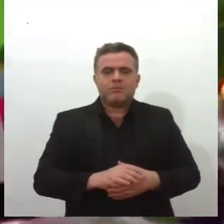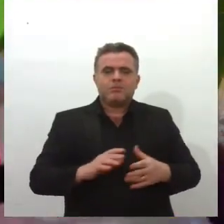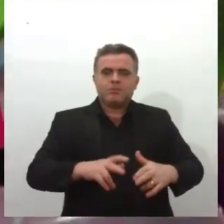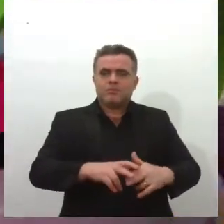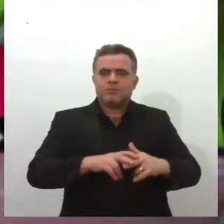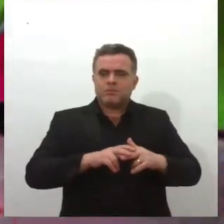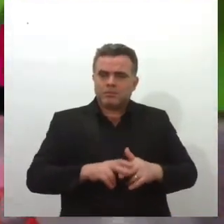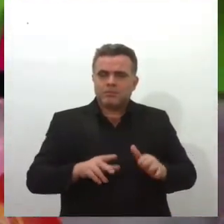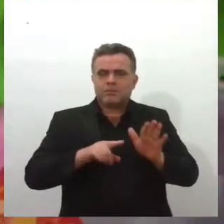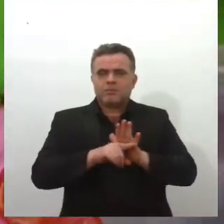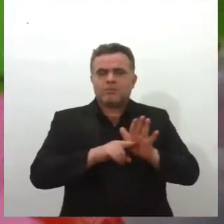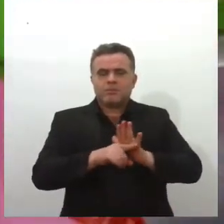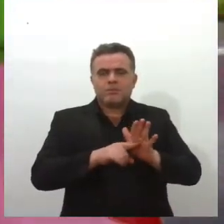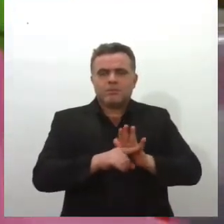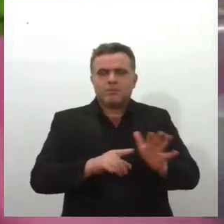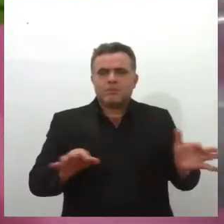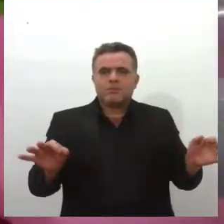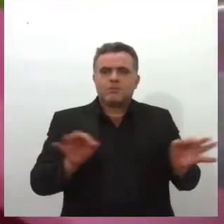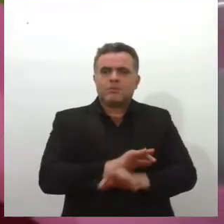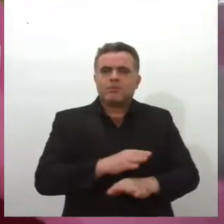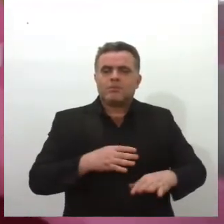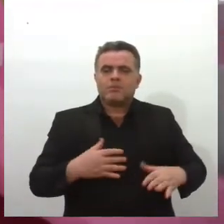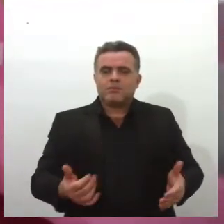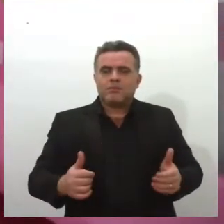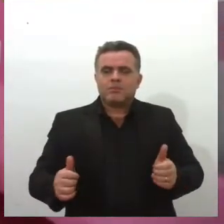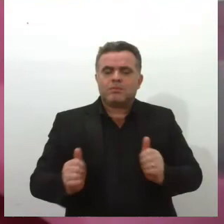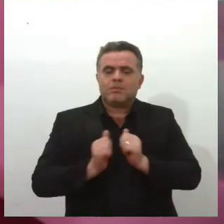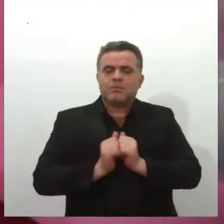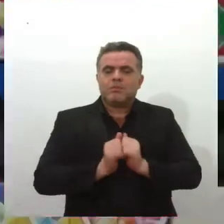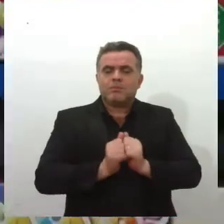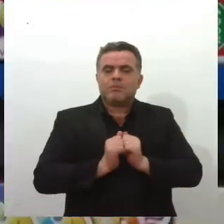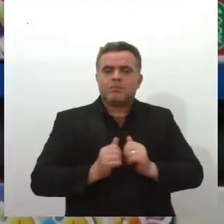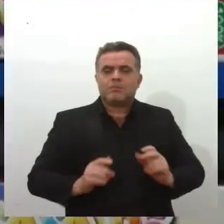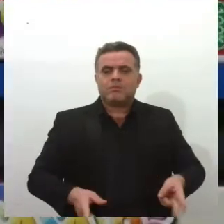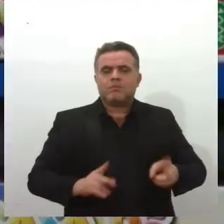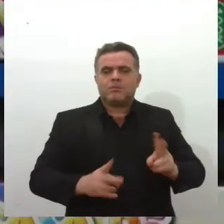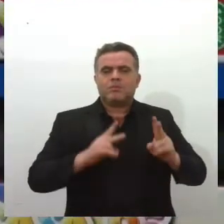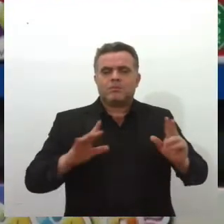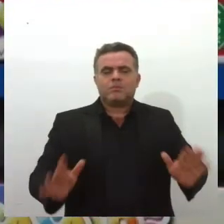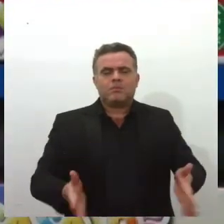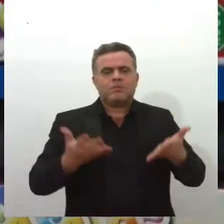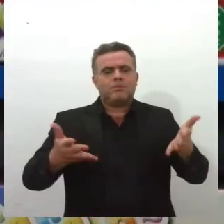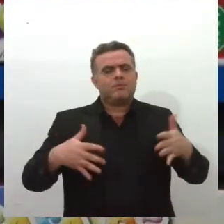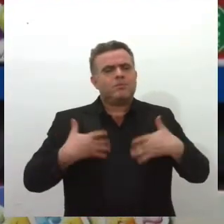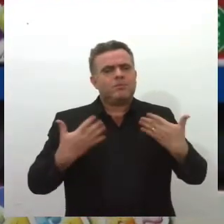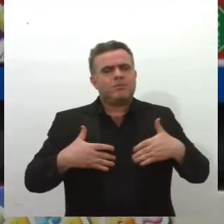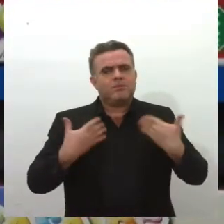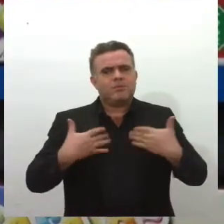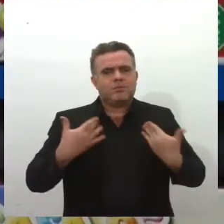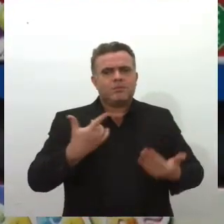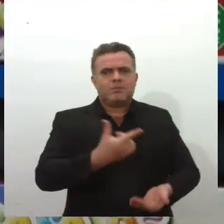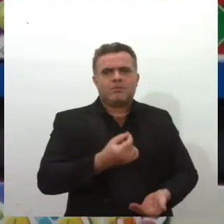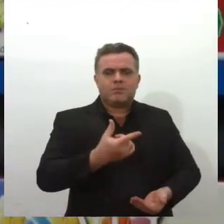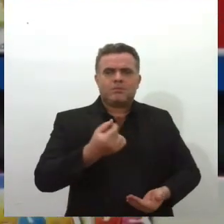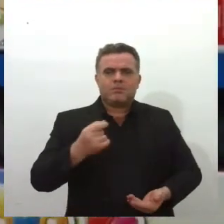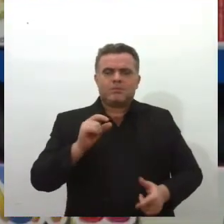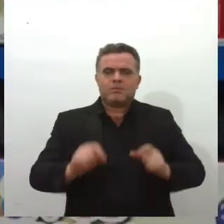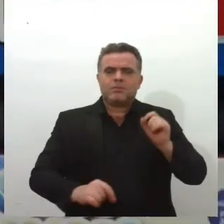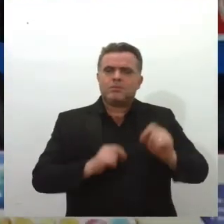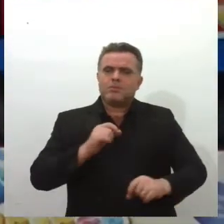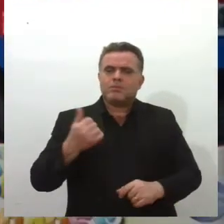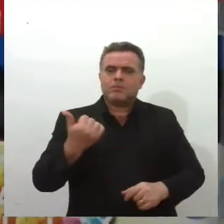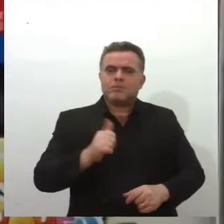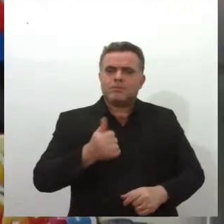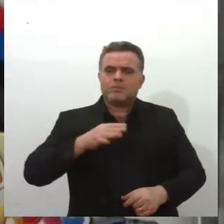da Confederação Nacional de Dirigentes Lojistas estima que em 2020, cerca de 11 bilhões de